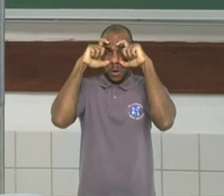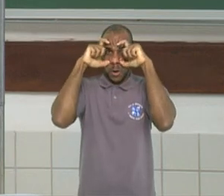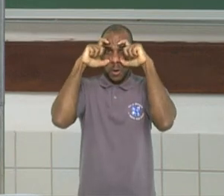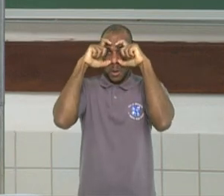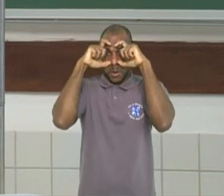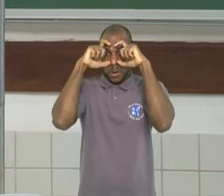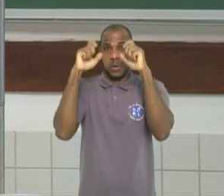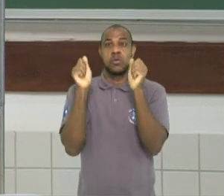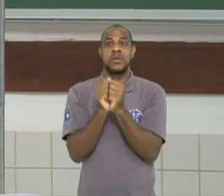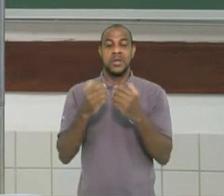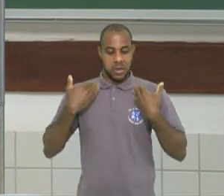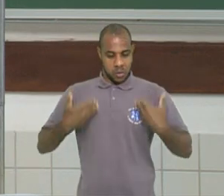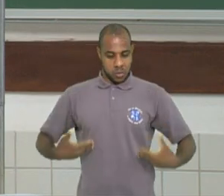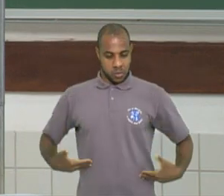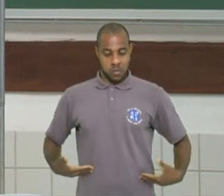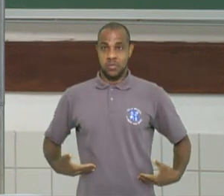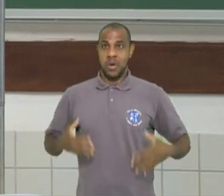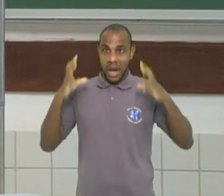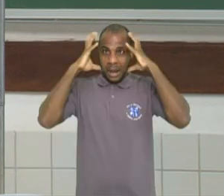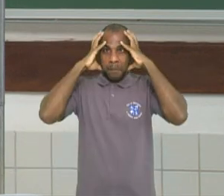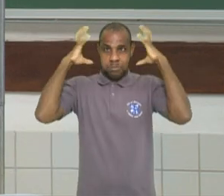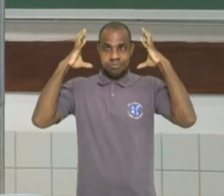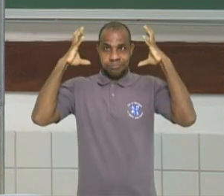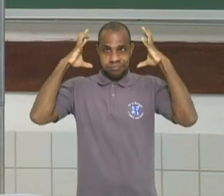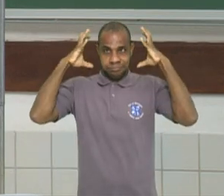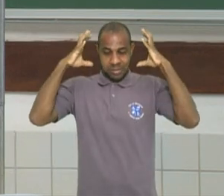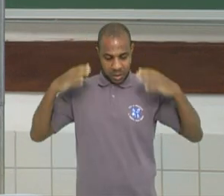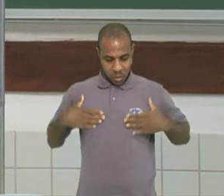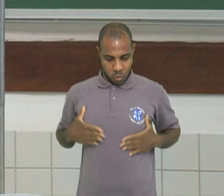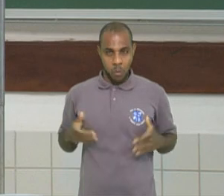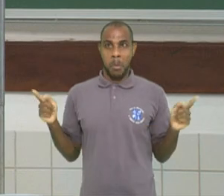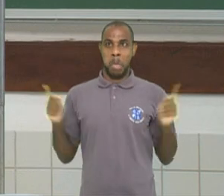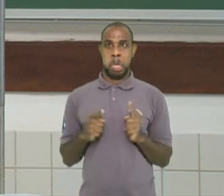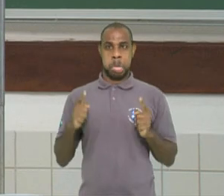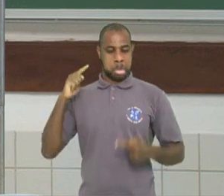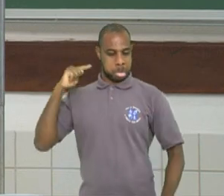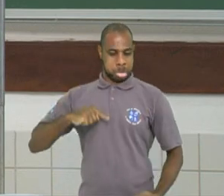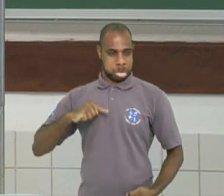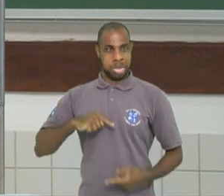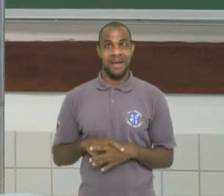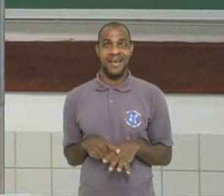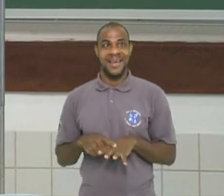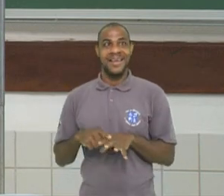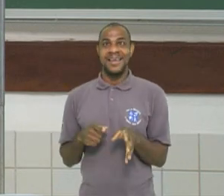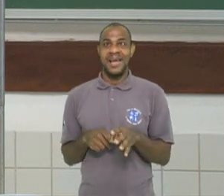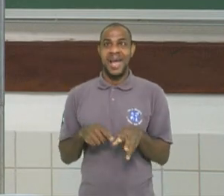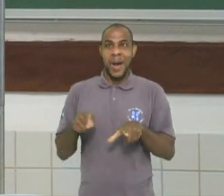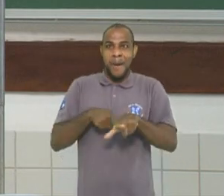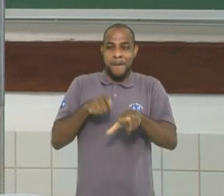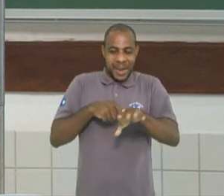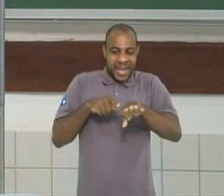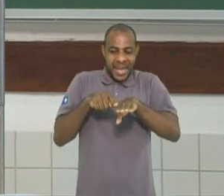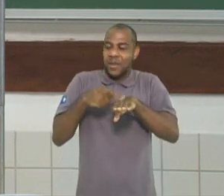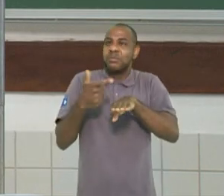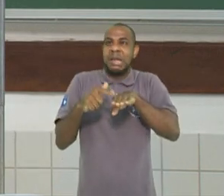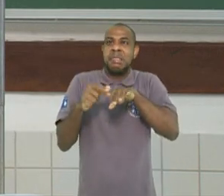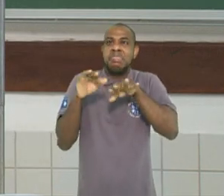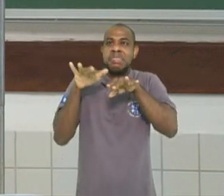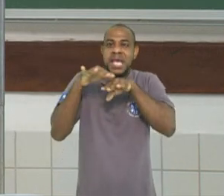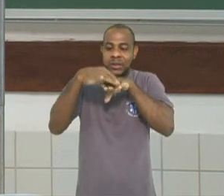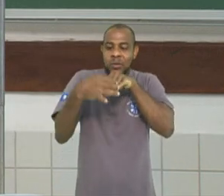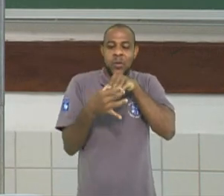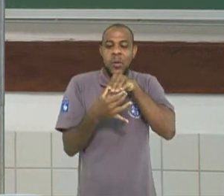grande em relação ao corpo e tem também aquelas aquela característica do pezinho deles não terem dedos vocês conhecem né pessoal é muito